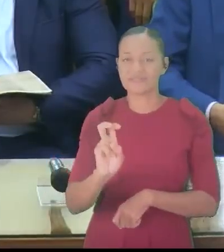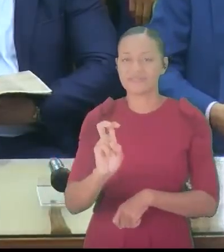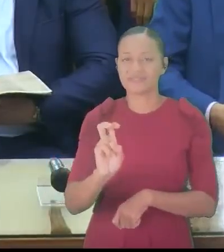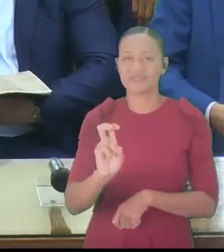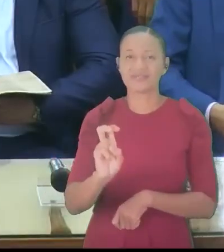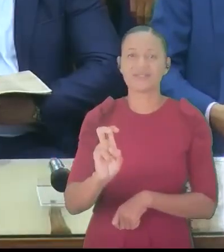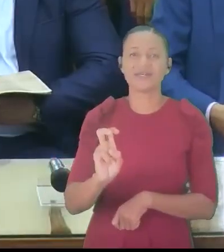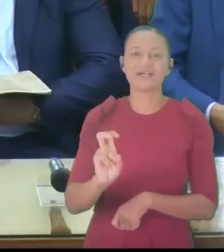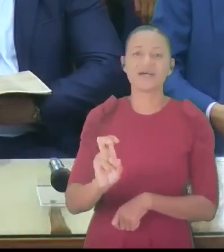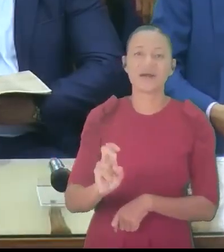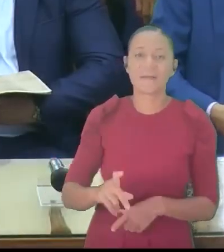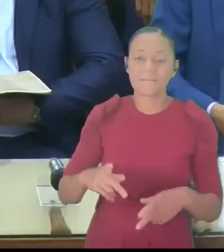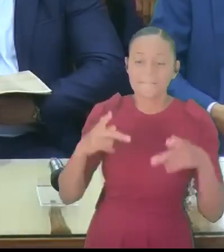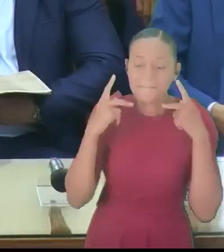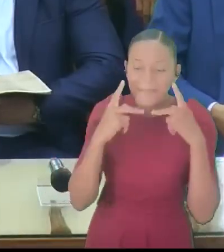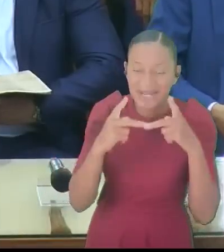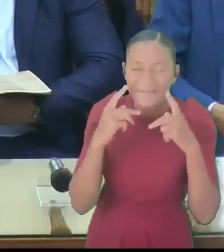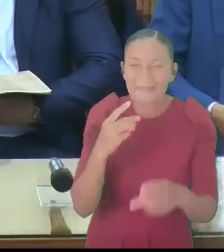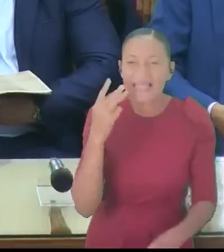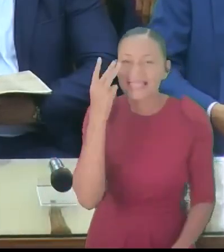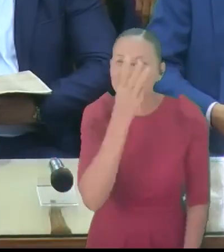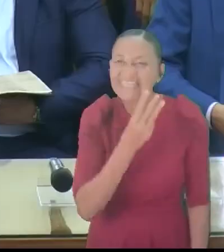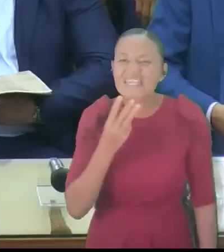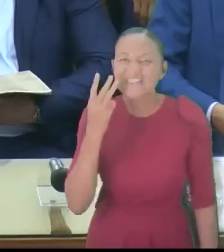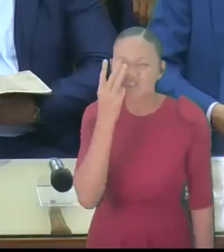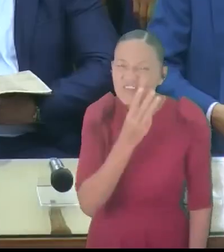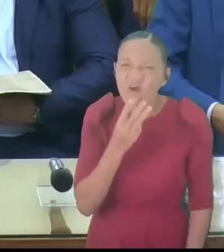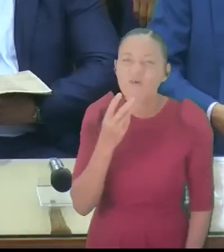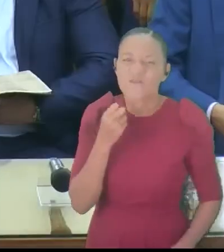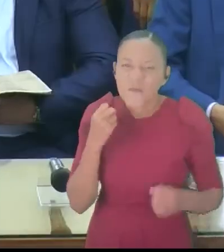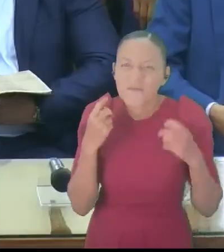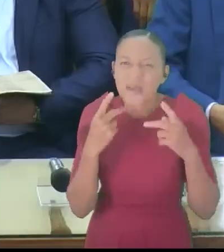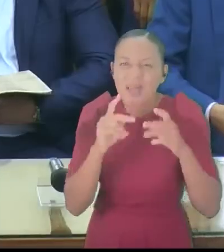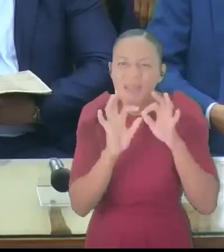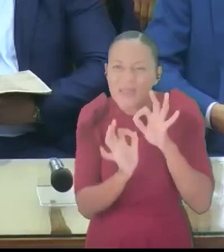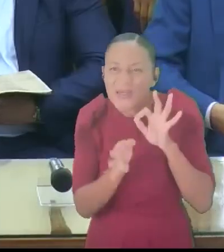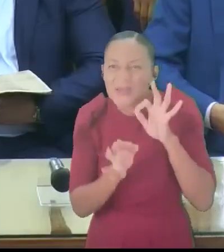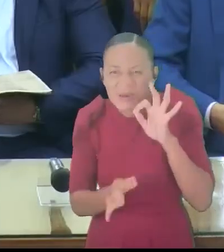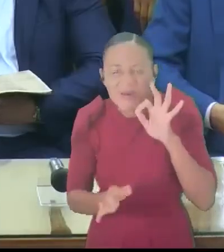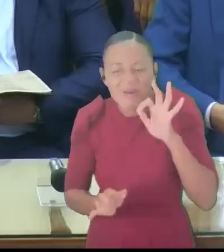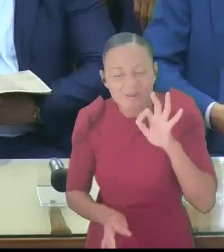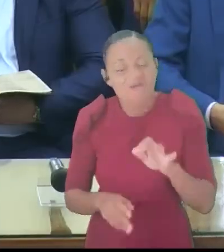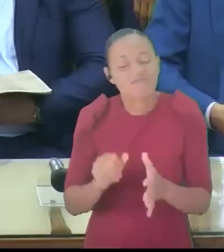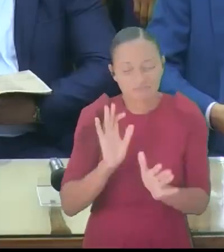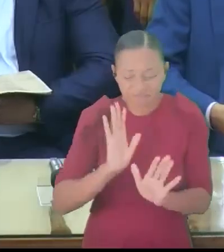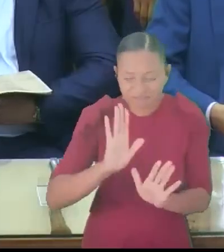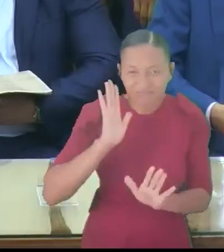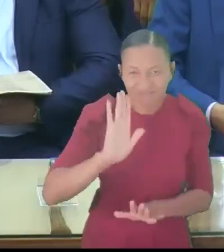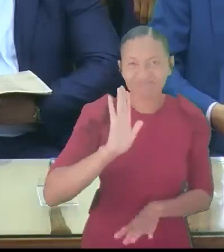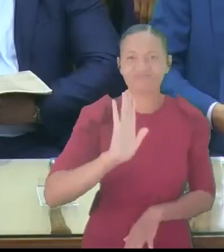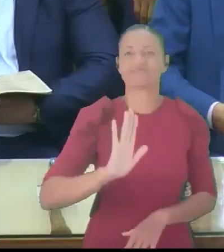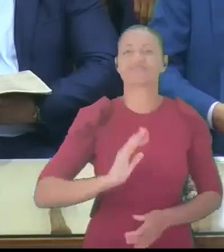eu vou pregar 3 horas. Um dia vocês me pagam. Eu vou pregar 3 horas.